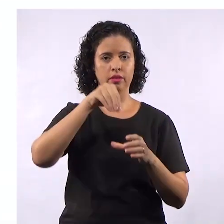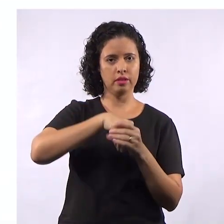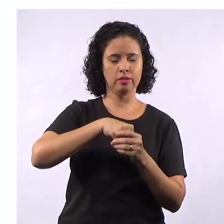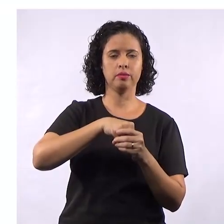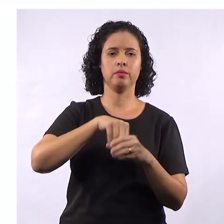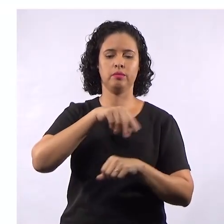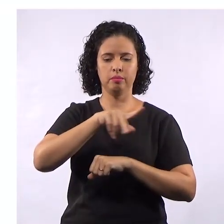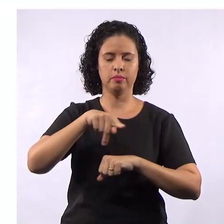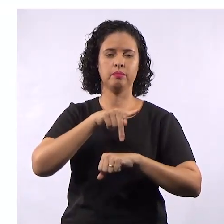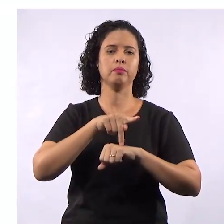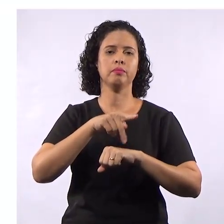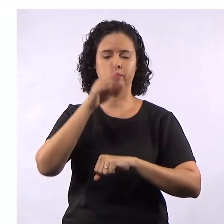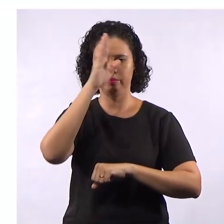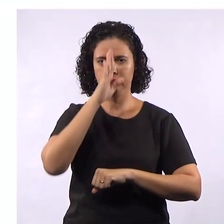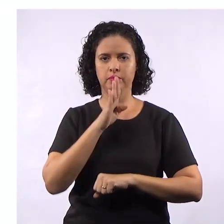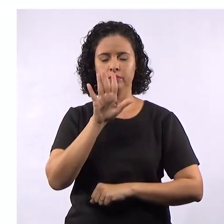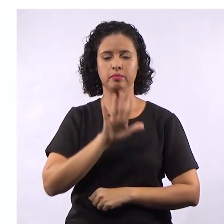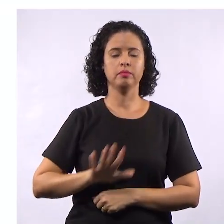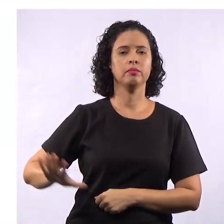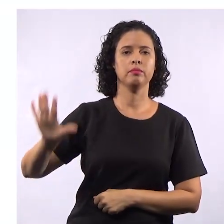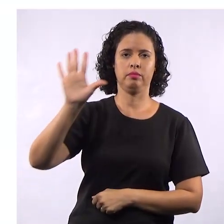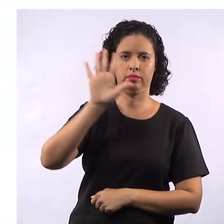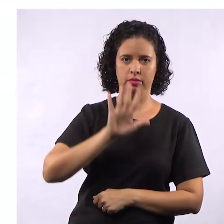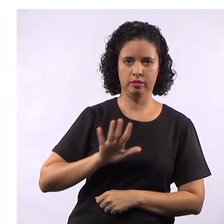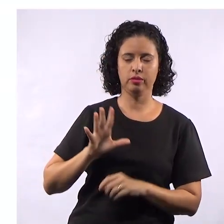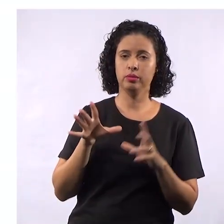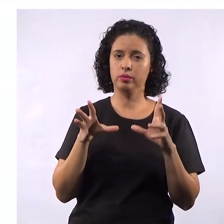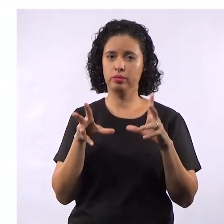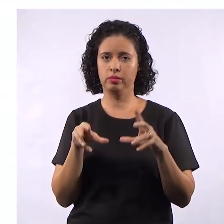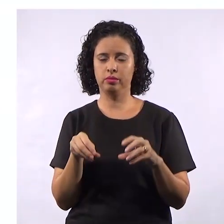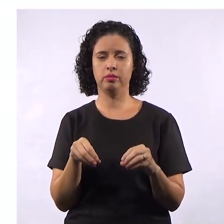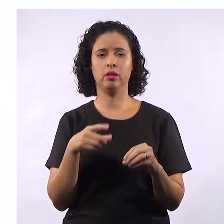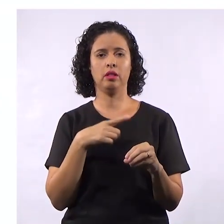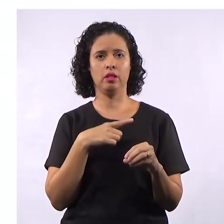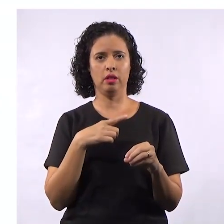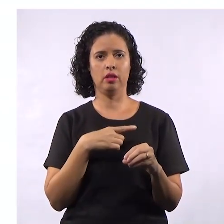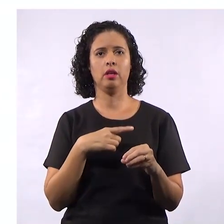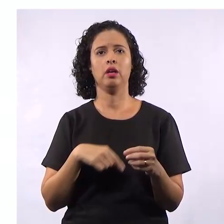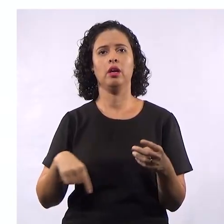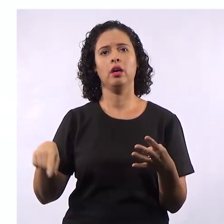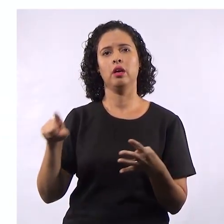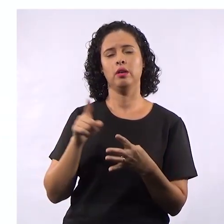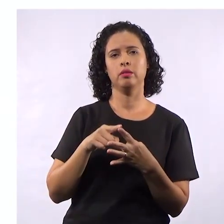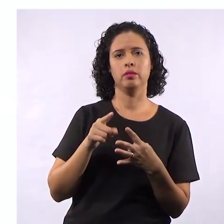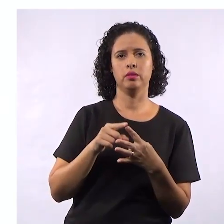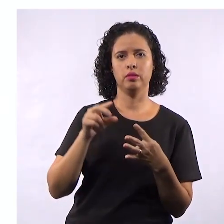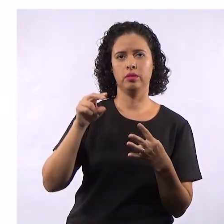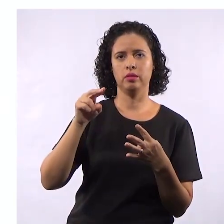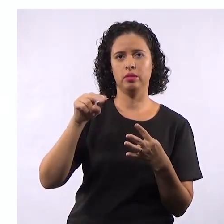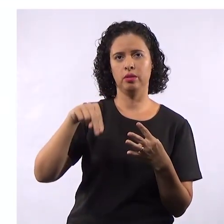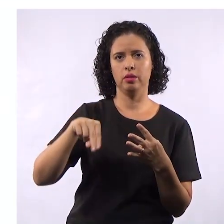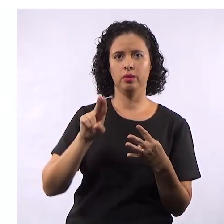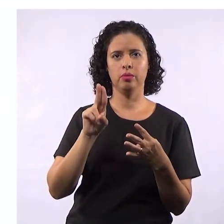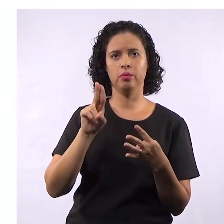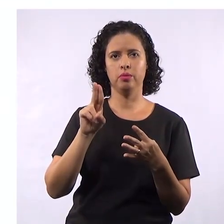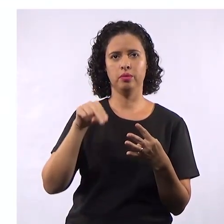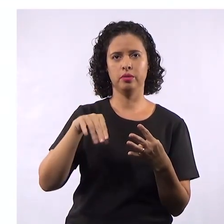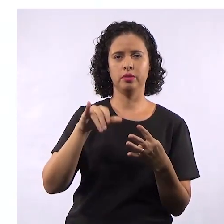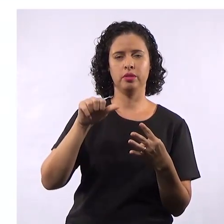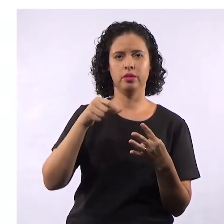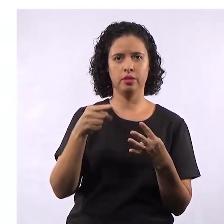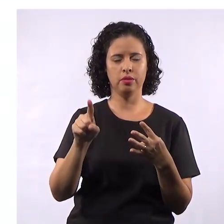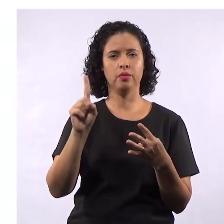a título de curiosidade. E aqui vamos falar sobre o espólio, tá? O espólio, gente, que é o conjunto